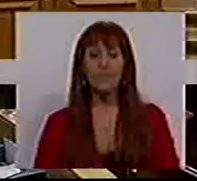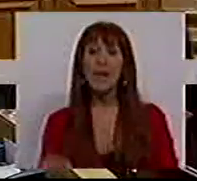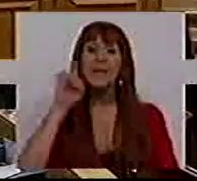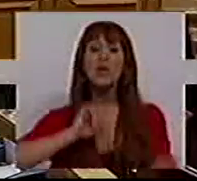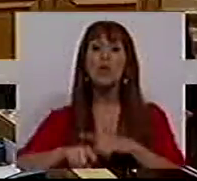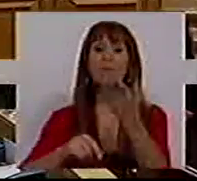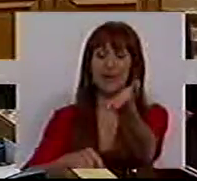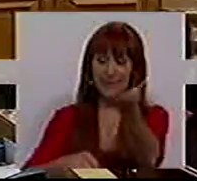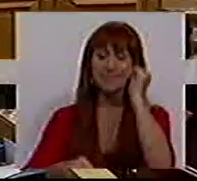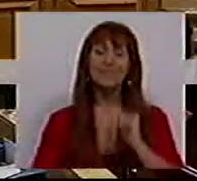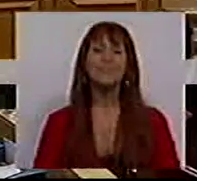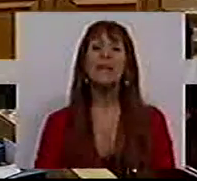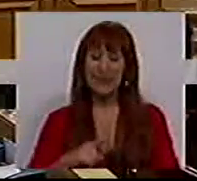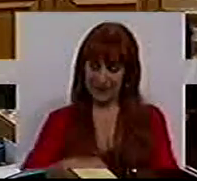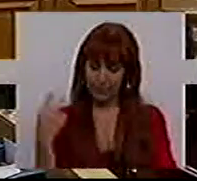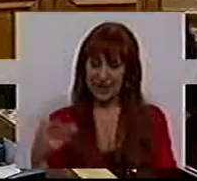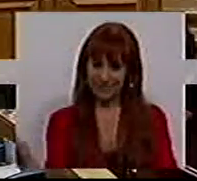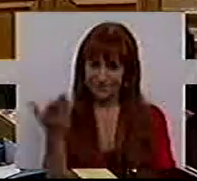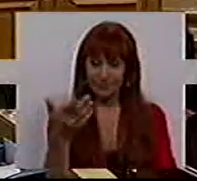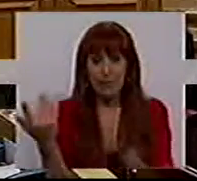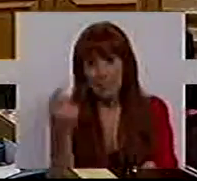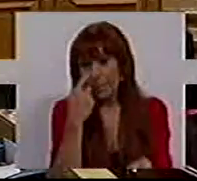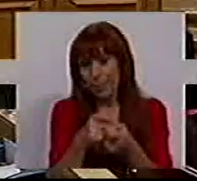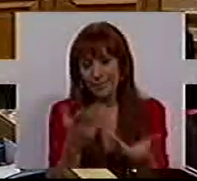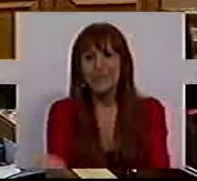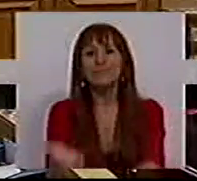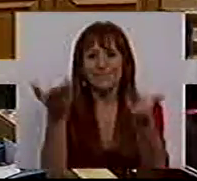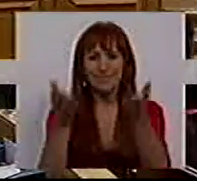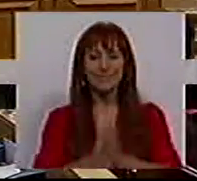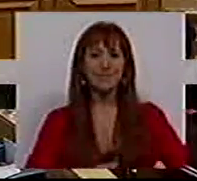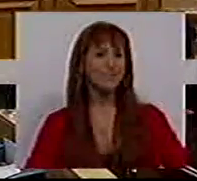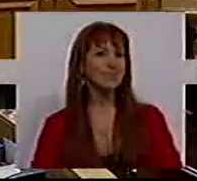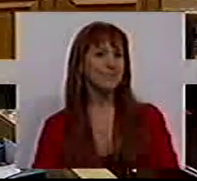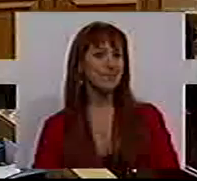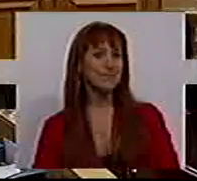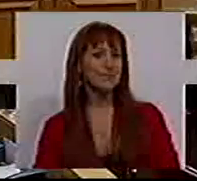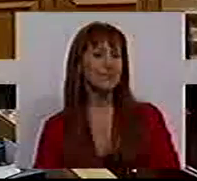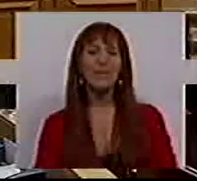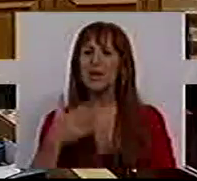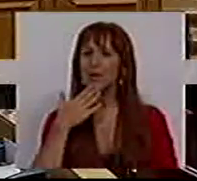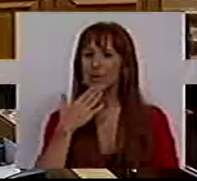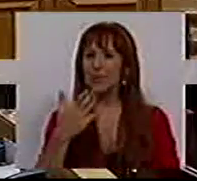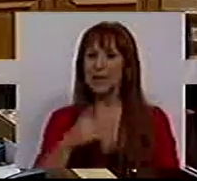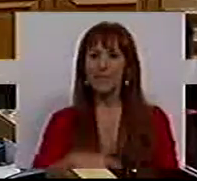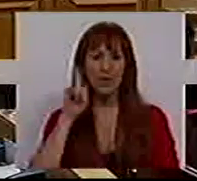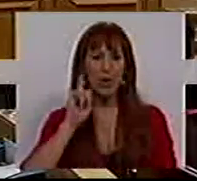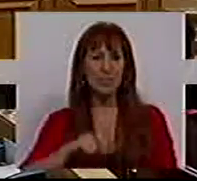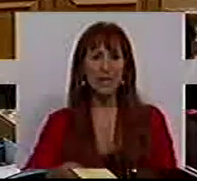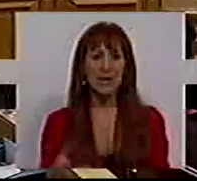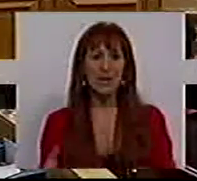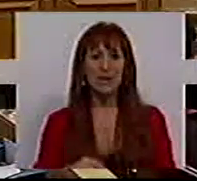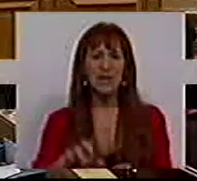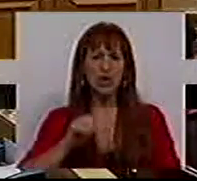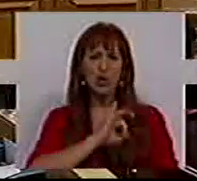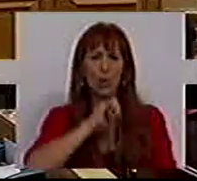Sra. Deputada Catarina Martins, ainda dispõe de tempo, embora pouco, faz favor. Muito obrigada, Sra. Presidente.